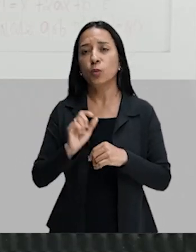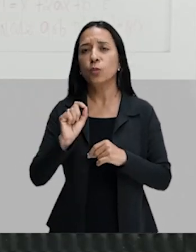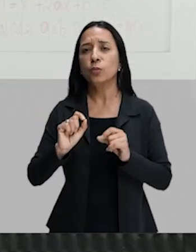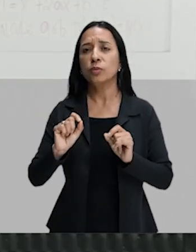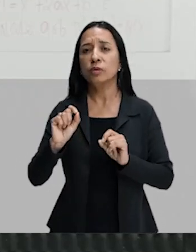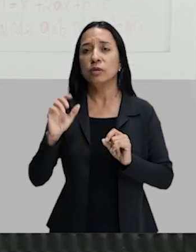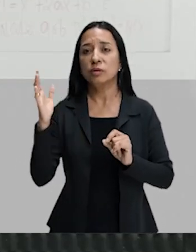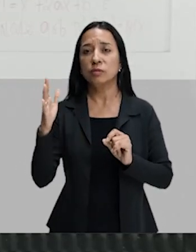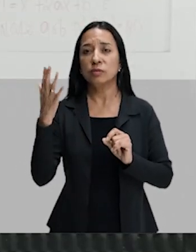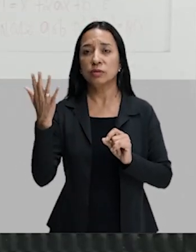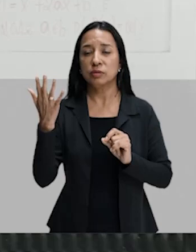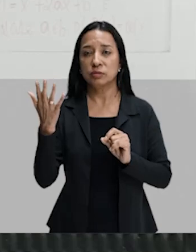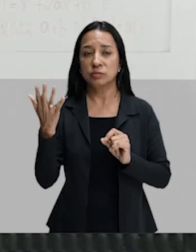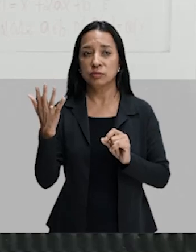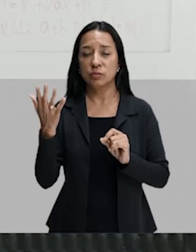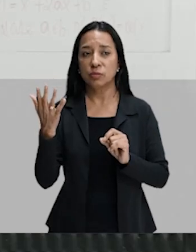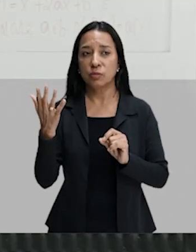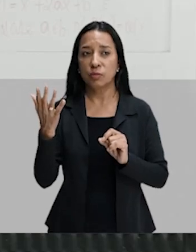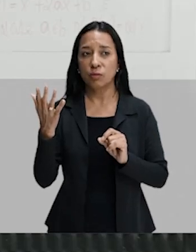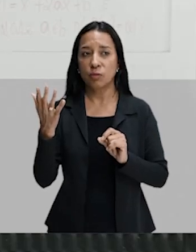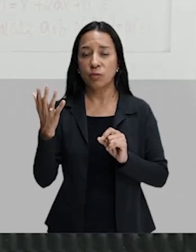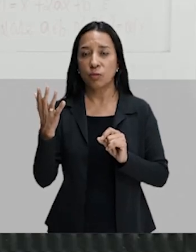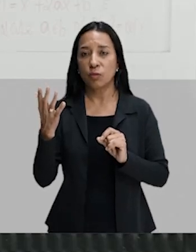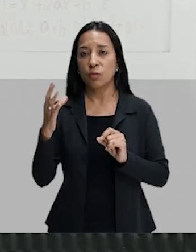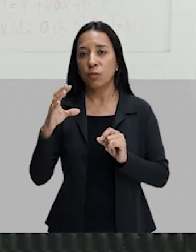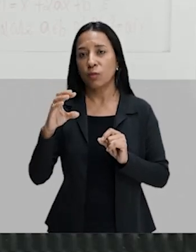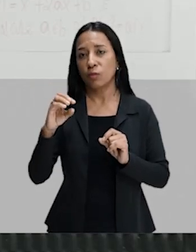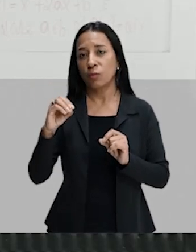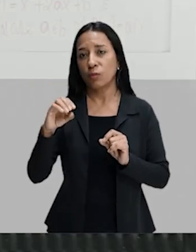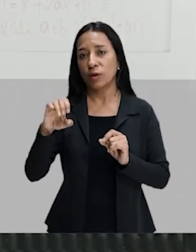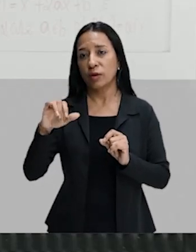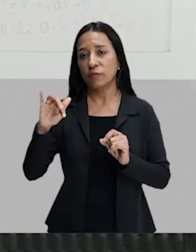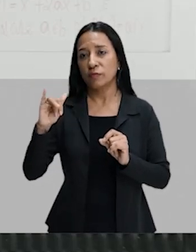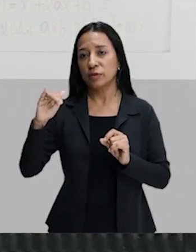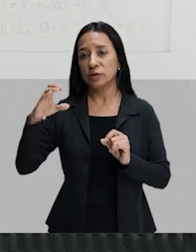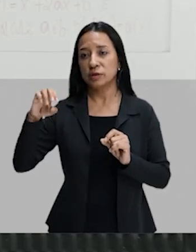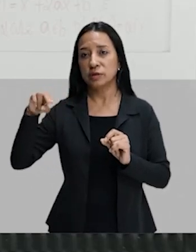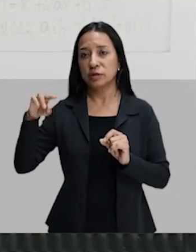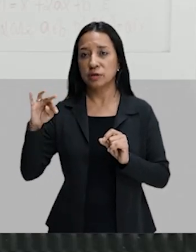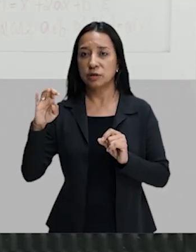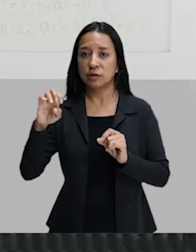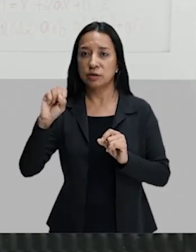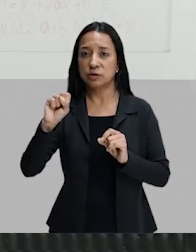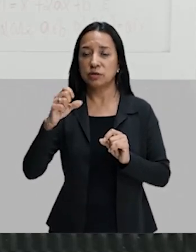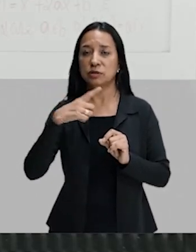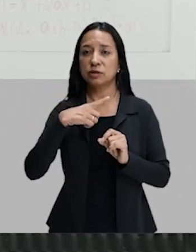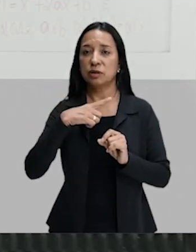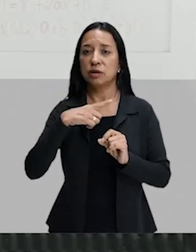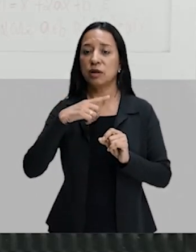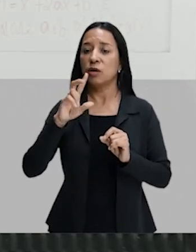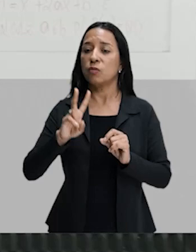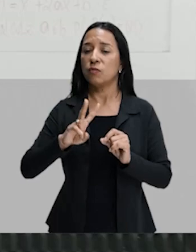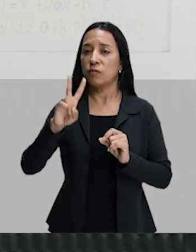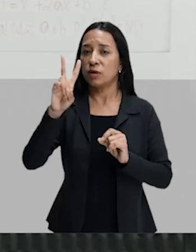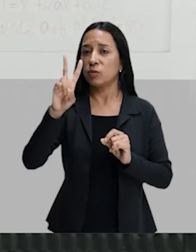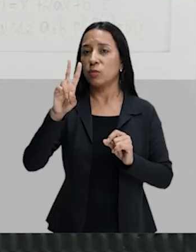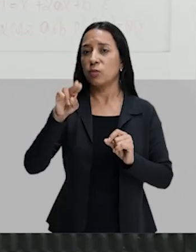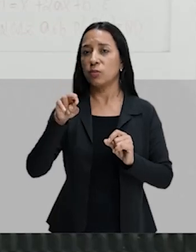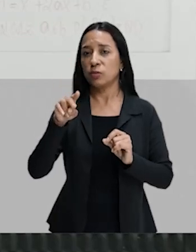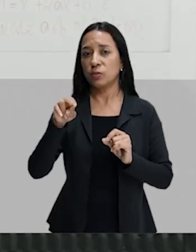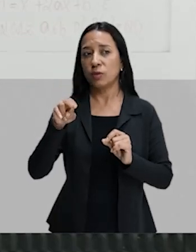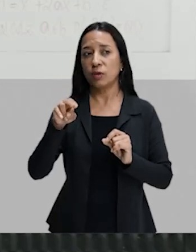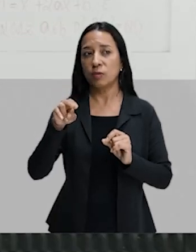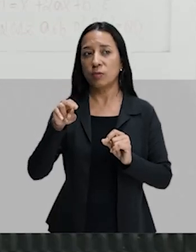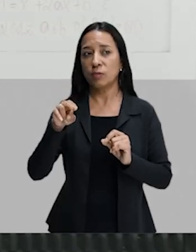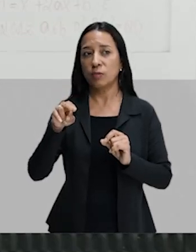acontece? Os coeficientes correspondentes não têm o mesmo valor, então quer dizer aqui, ó, que esse cara aqui é